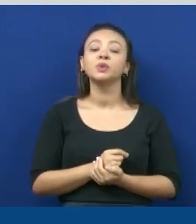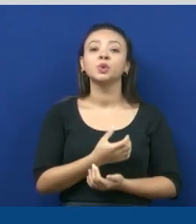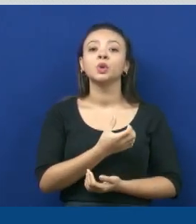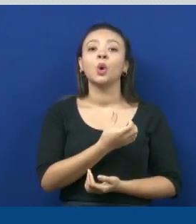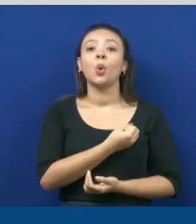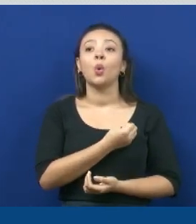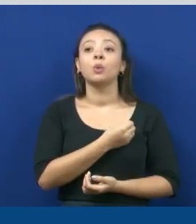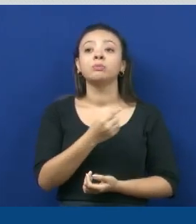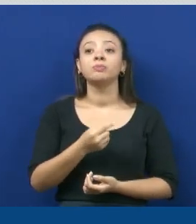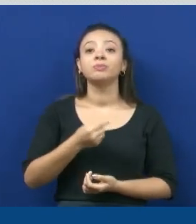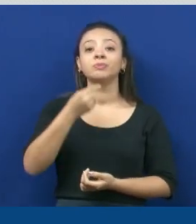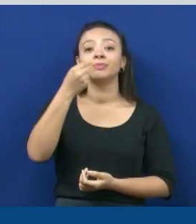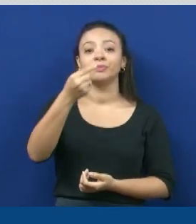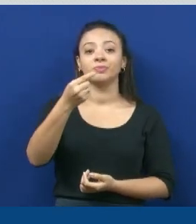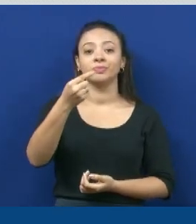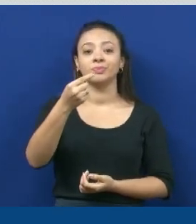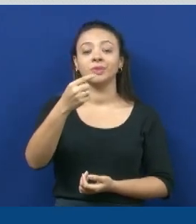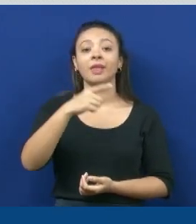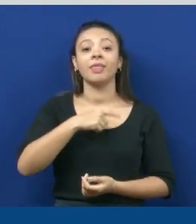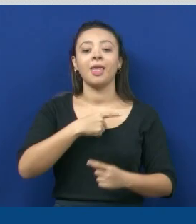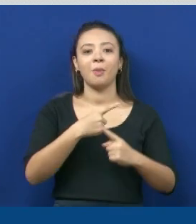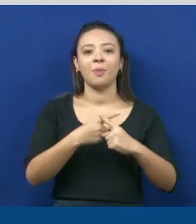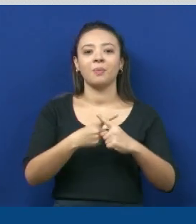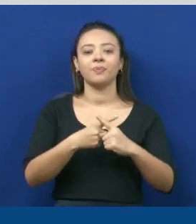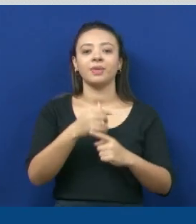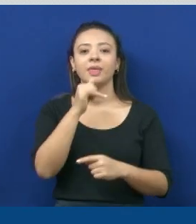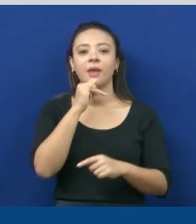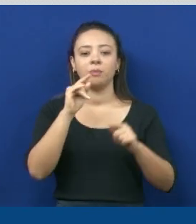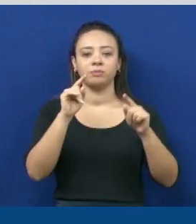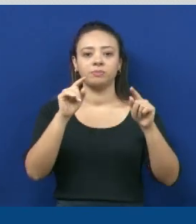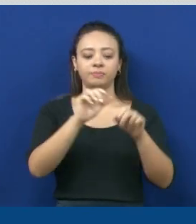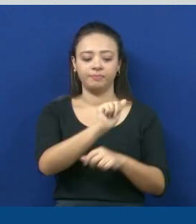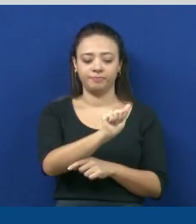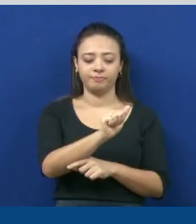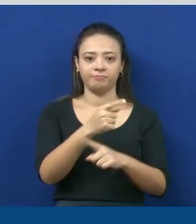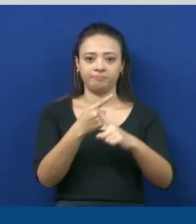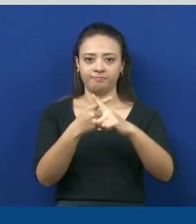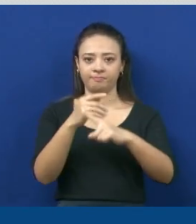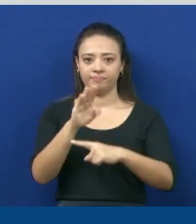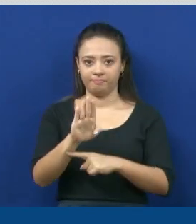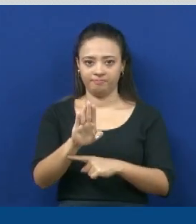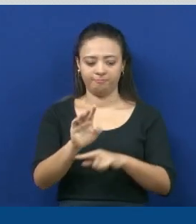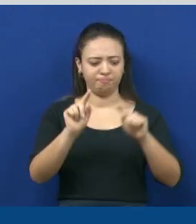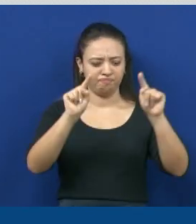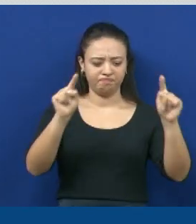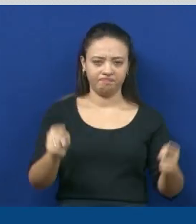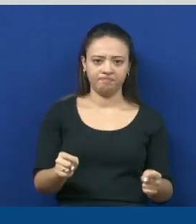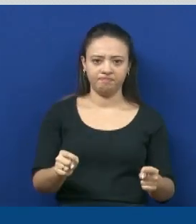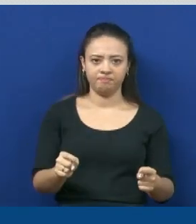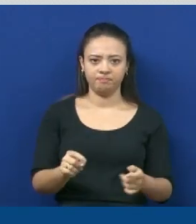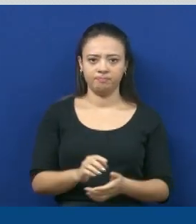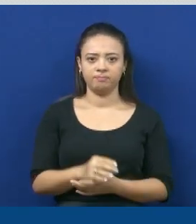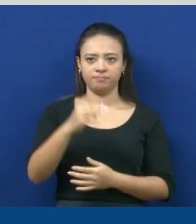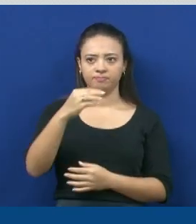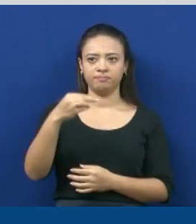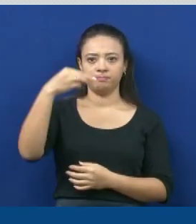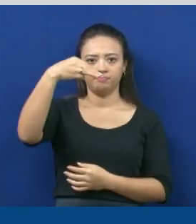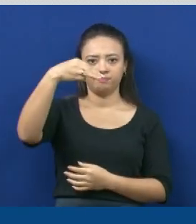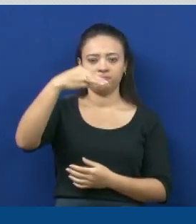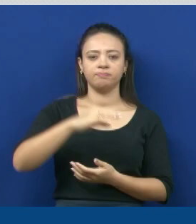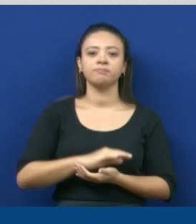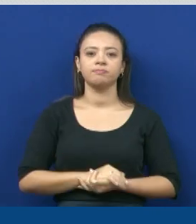isso? Observe. Eu tenho A vezes B, entre parênteses, olha só, só tem A vezes B, elevado a um